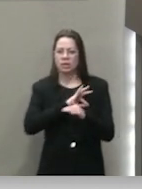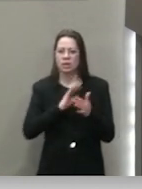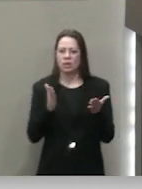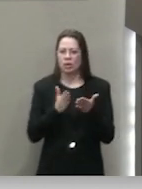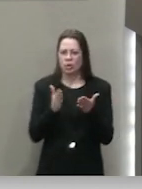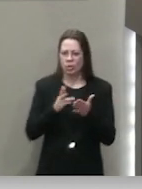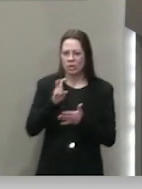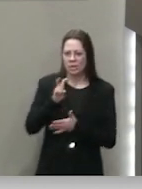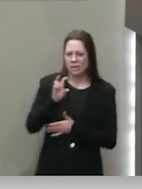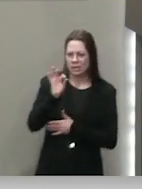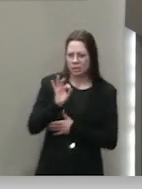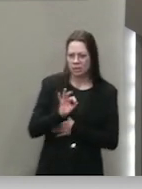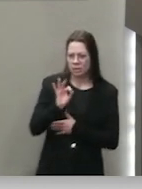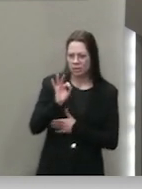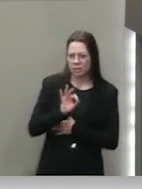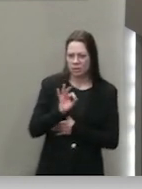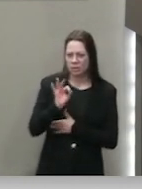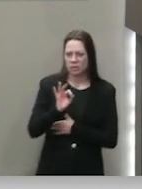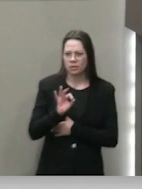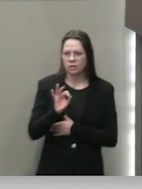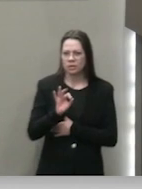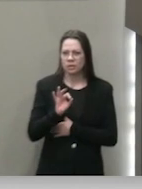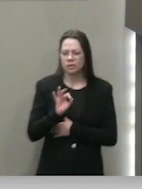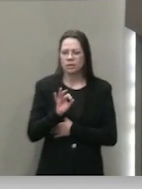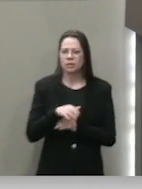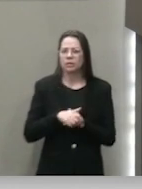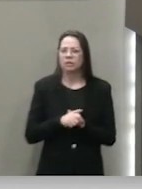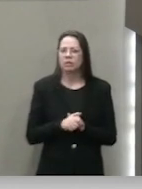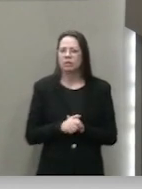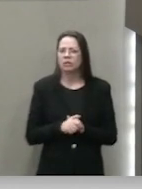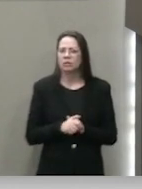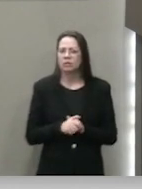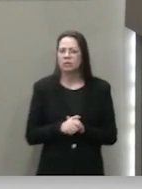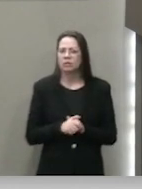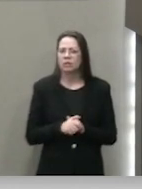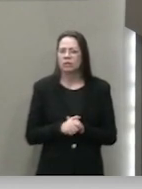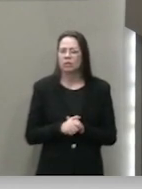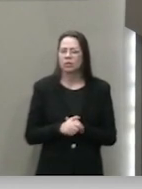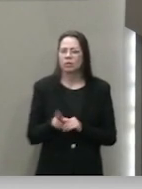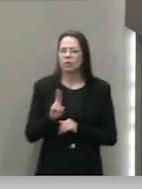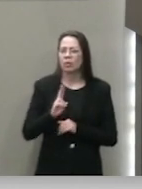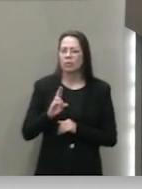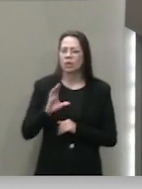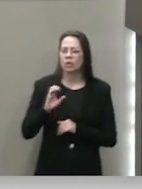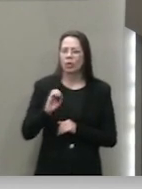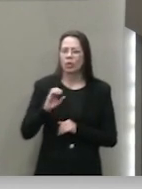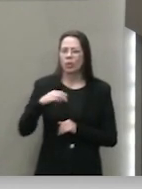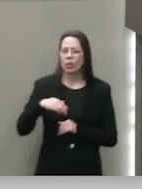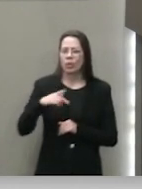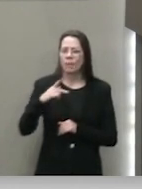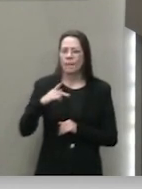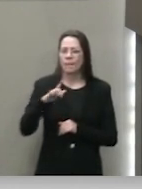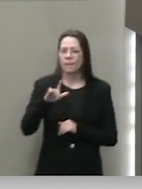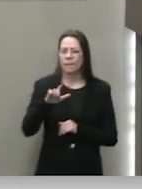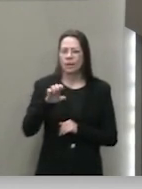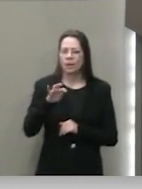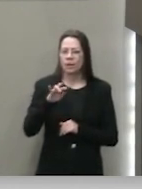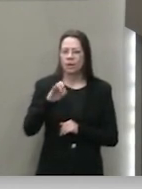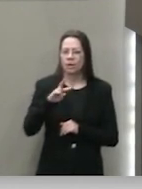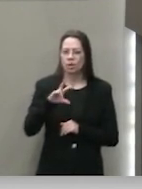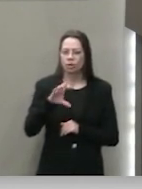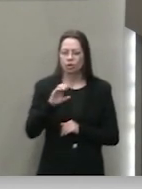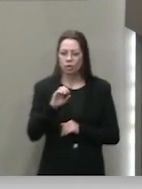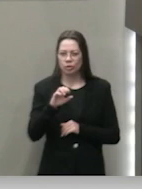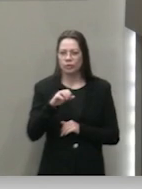recebendo 5% e na iminência de começar a receber por completivo, caso o Executivo não reconheça janeiro como a nossa